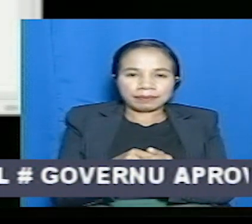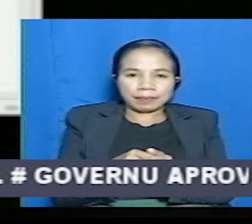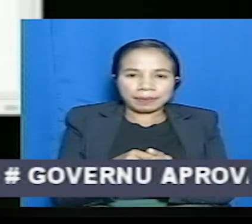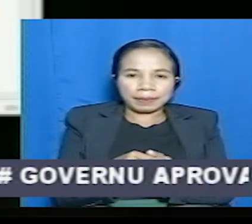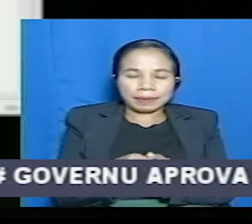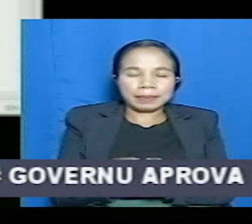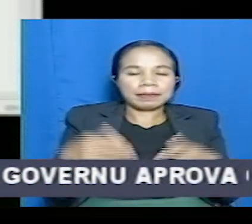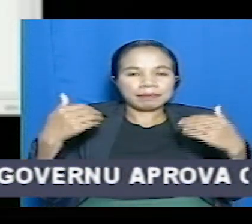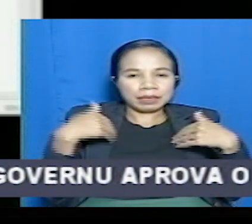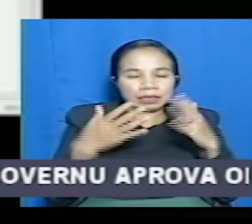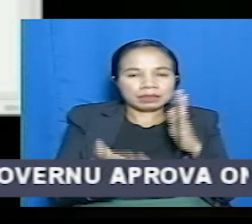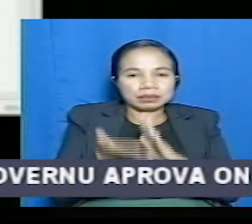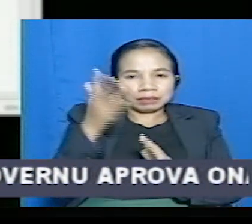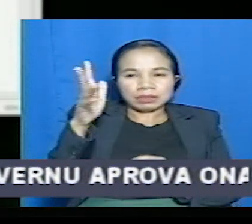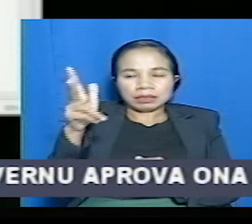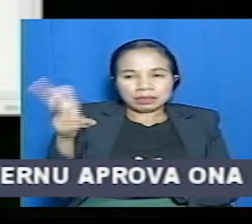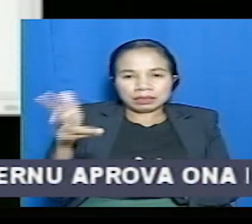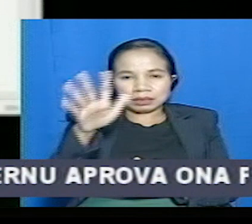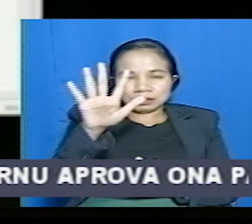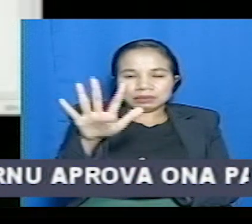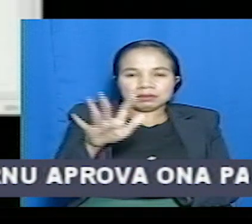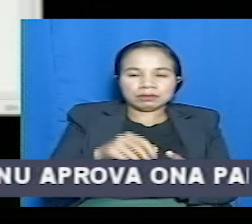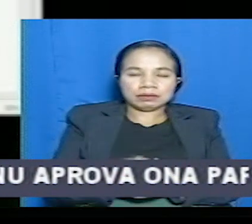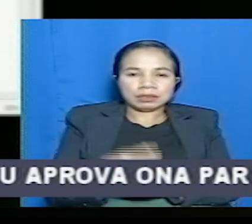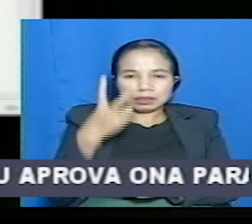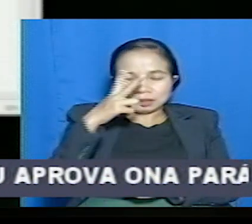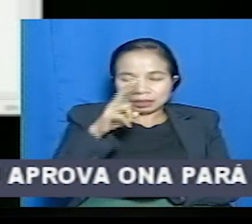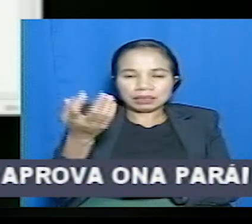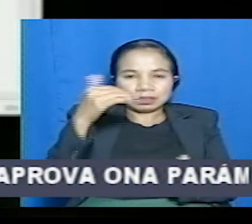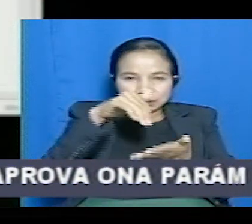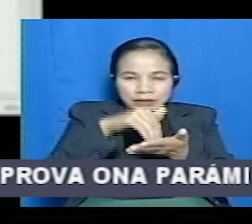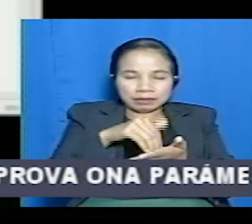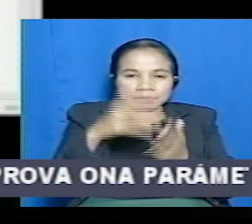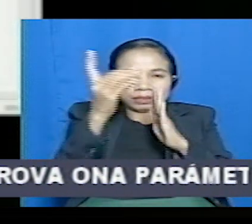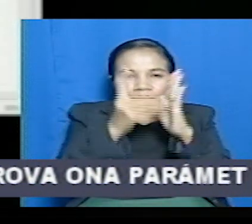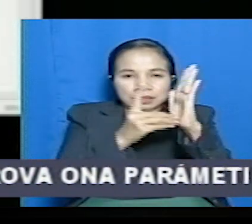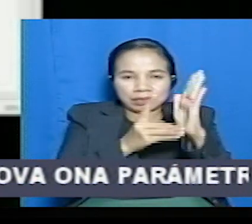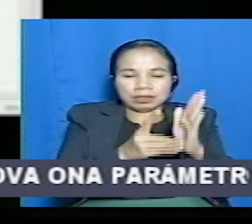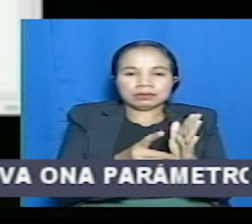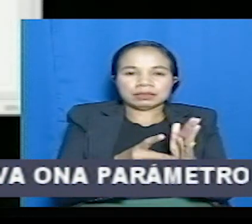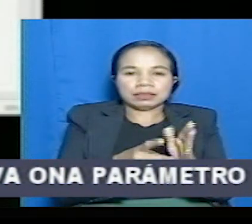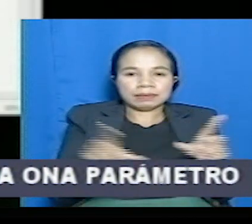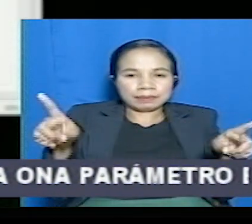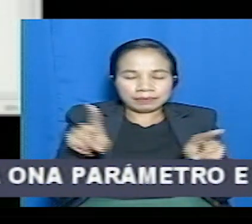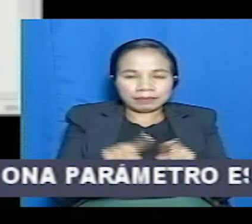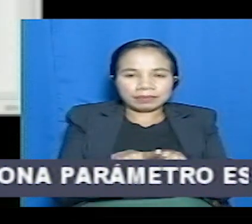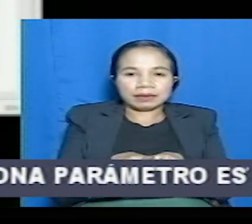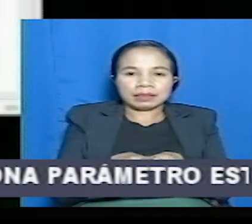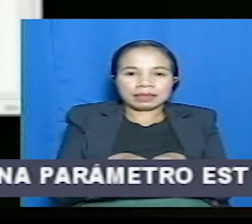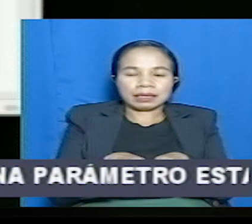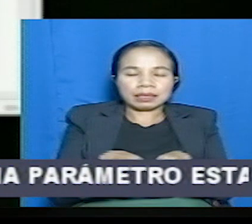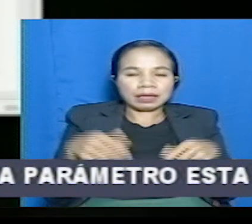nebe ia. Nessaba 35. Are faliba dados ser nebe relacionado com